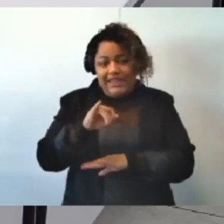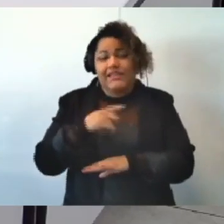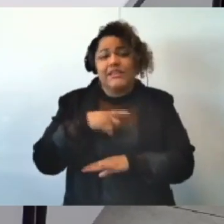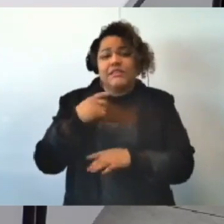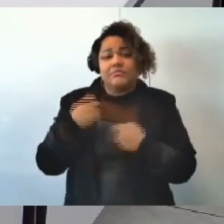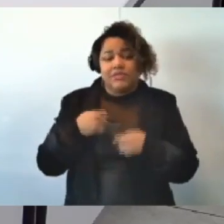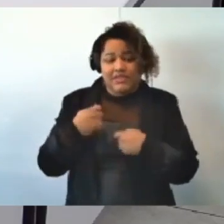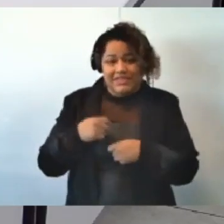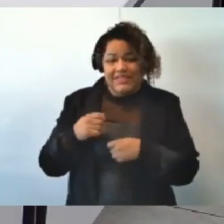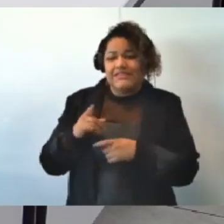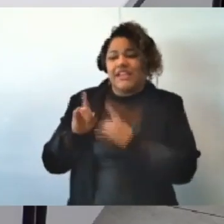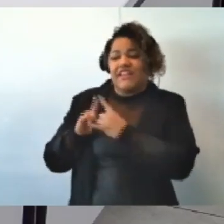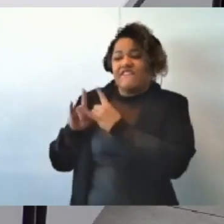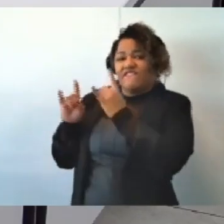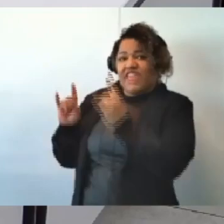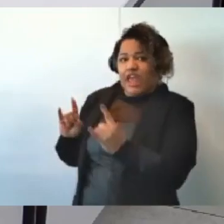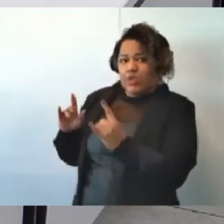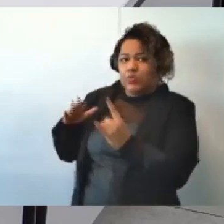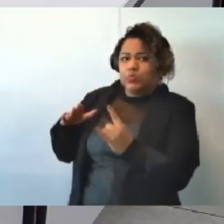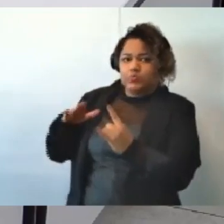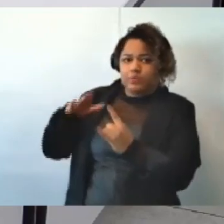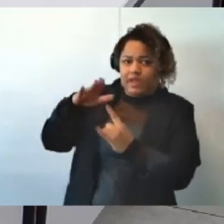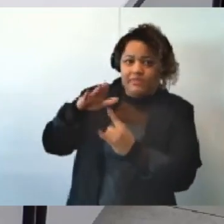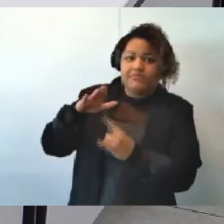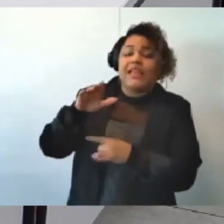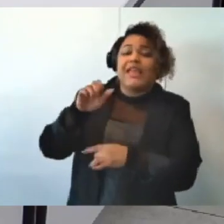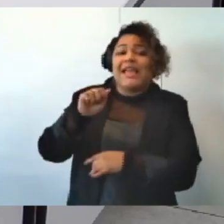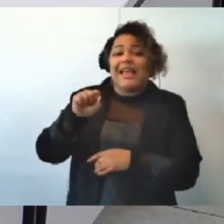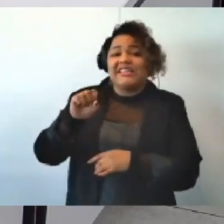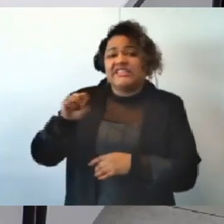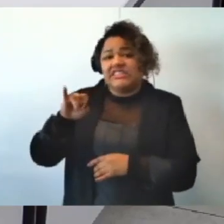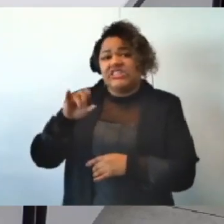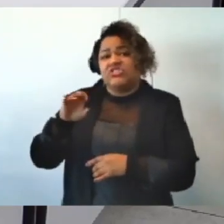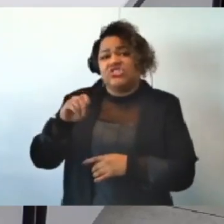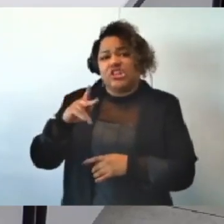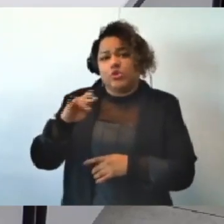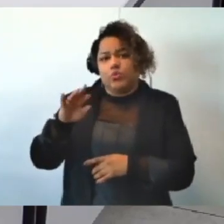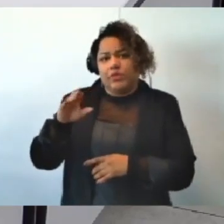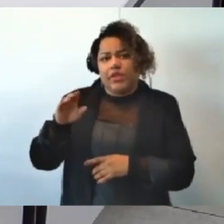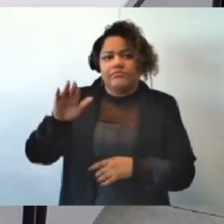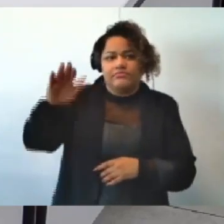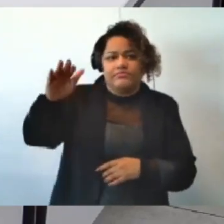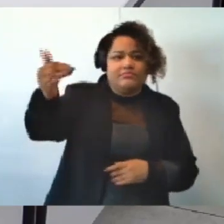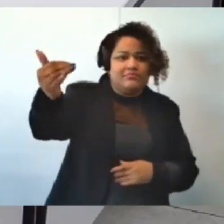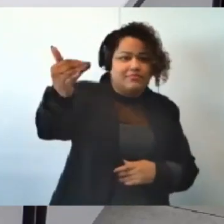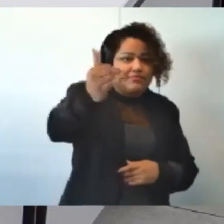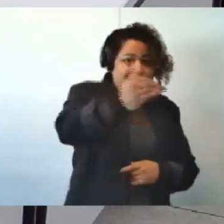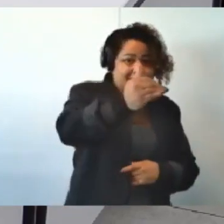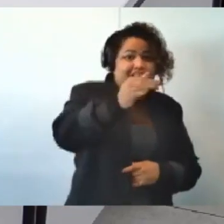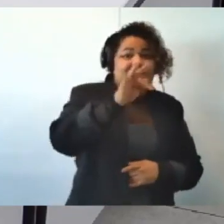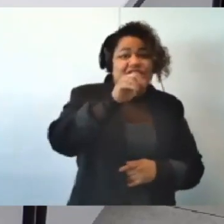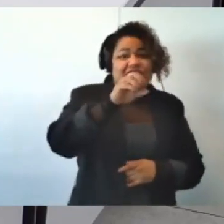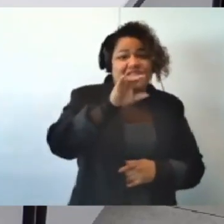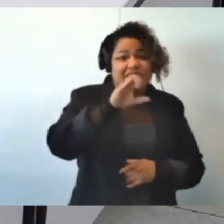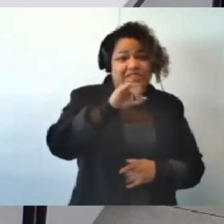o viaduto, passar a rua Chateaubriand, passar pela Francisco Salles, fazer